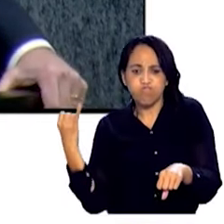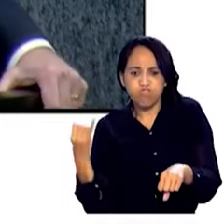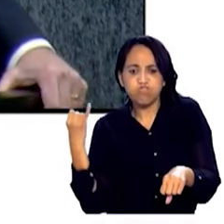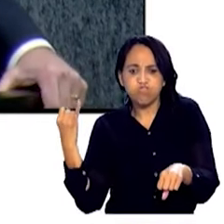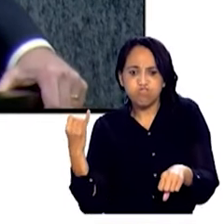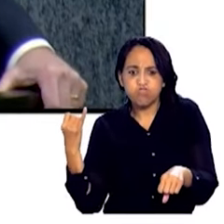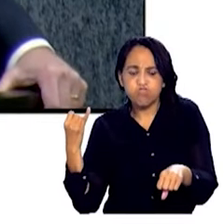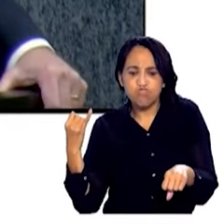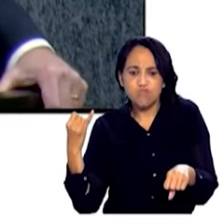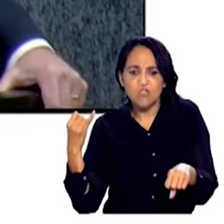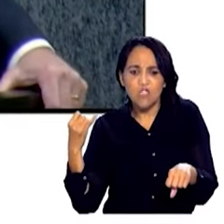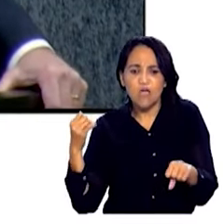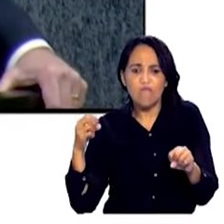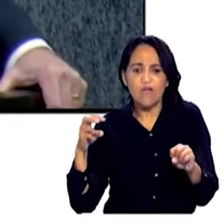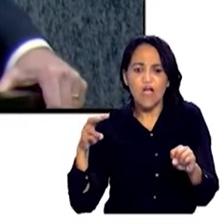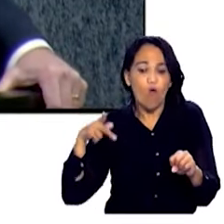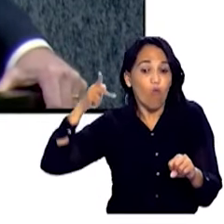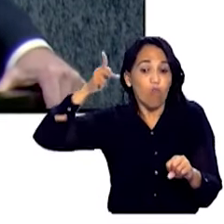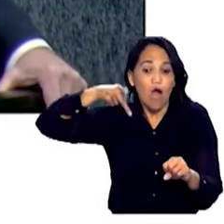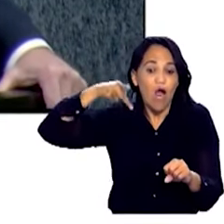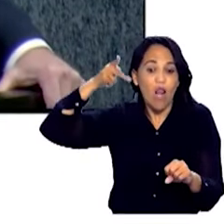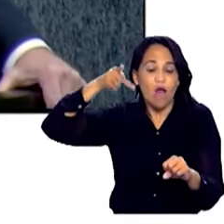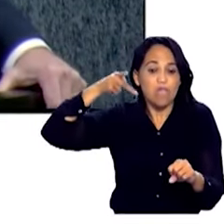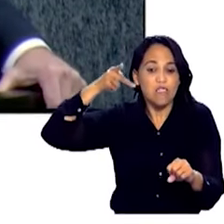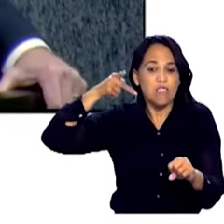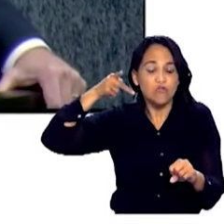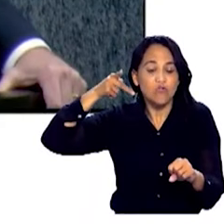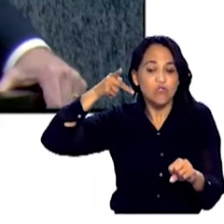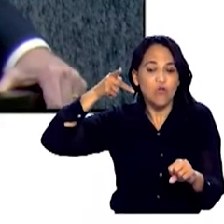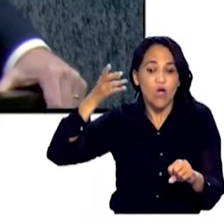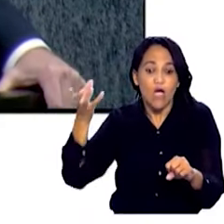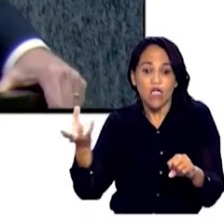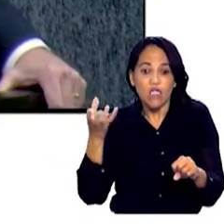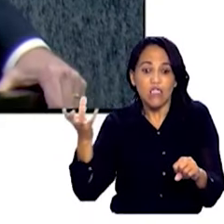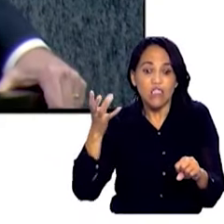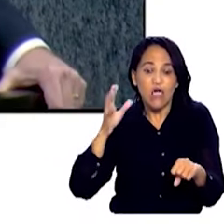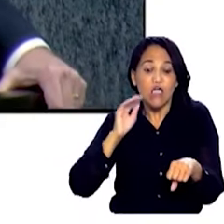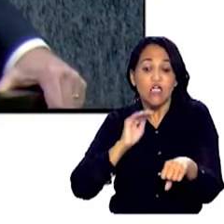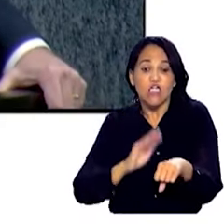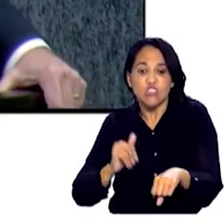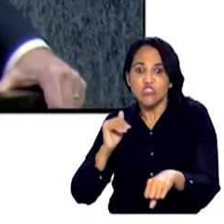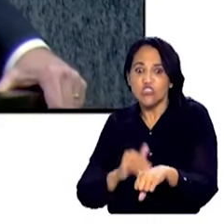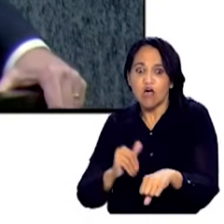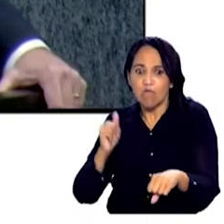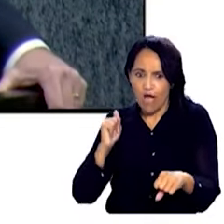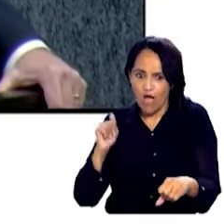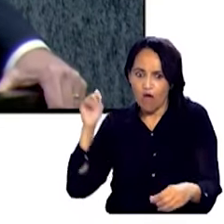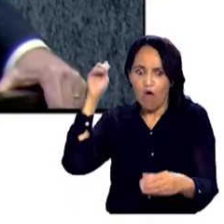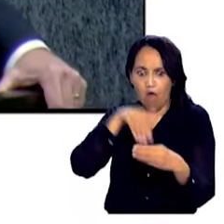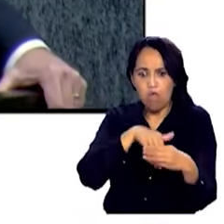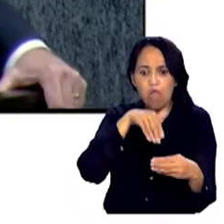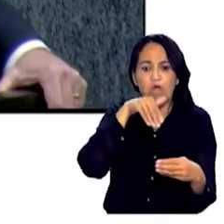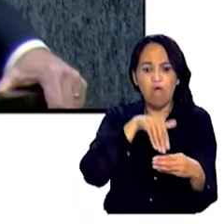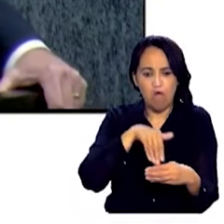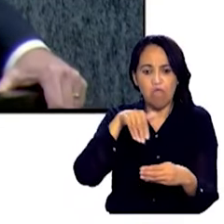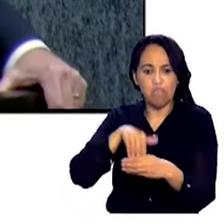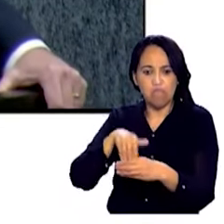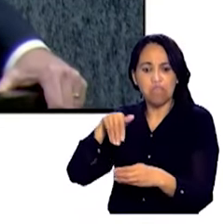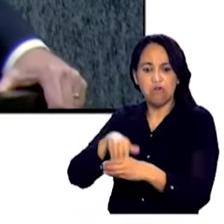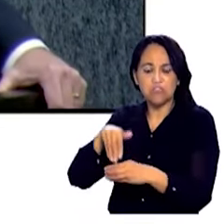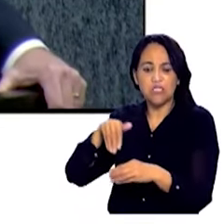chamar um referendo para separar o Reino Unido que é que a que a Escócia se separasse hou um referendo de 2015 que foi chamado pelo Parlamento